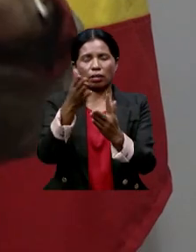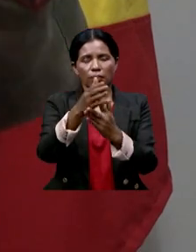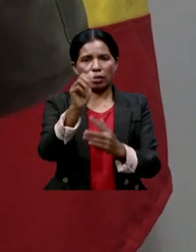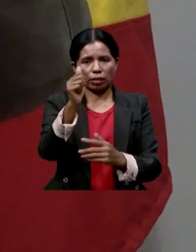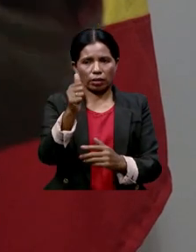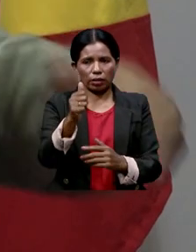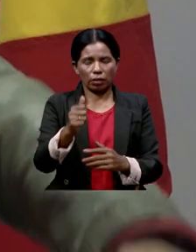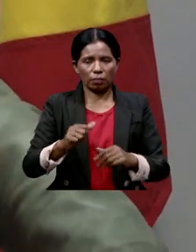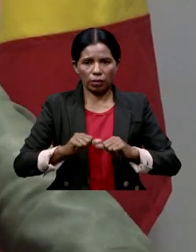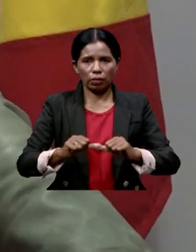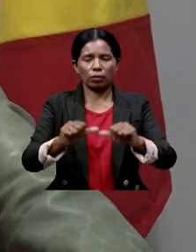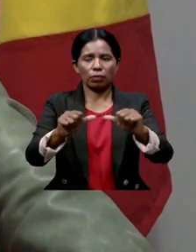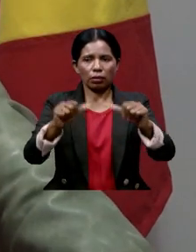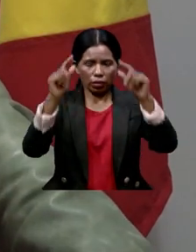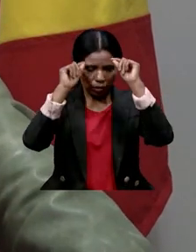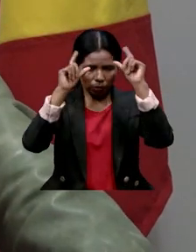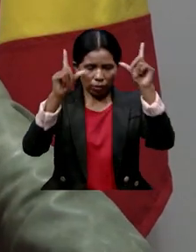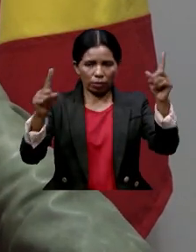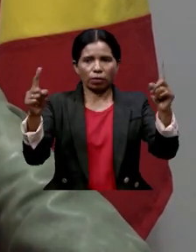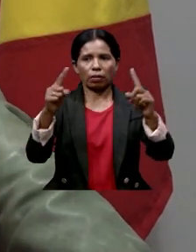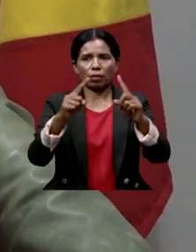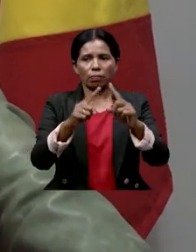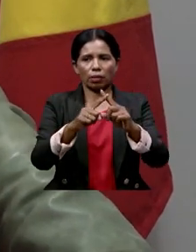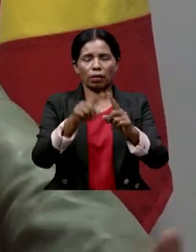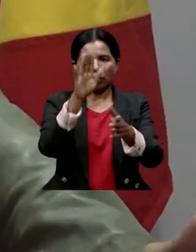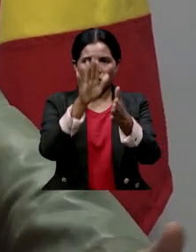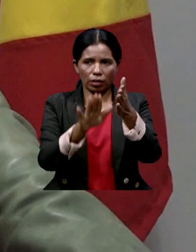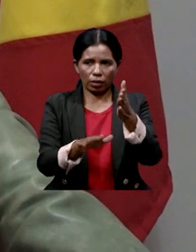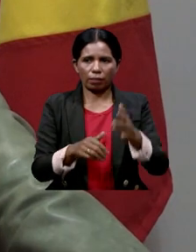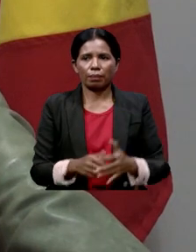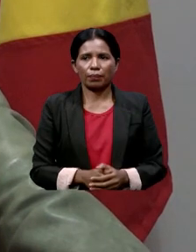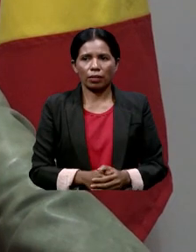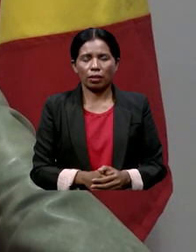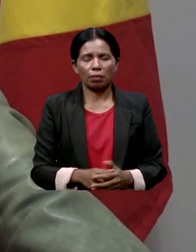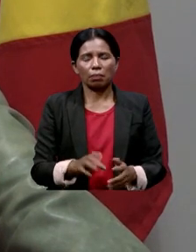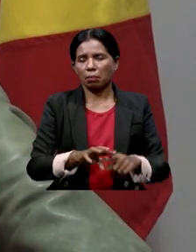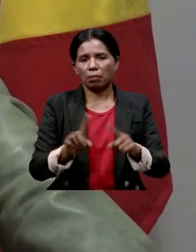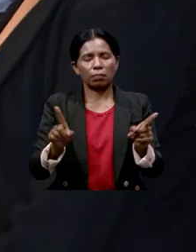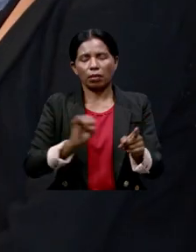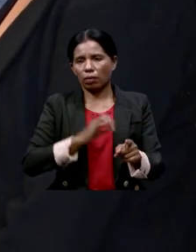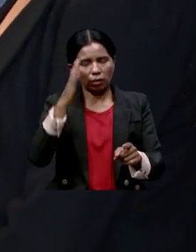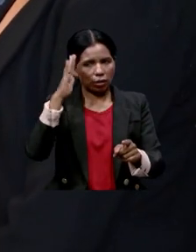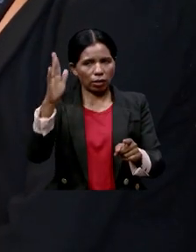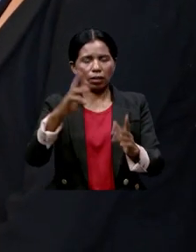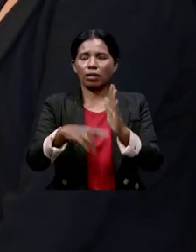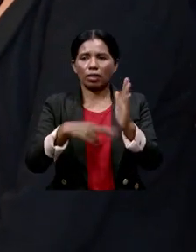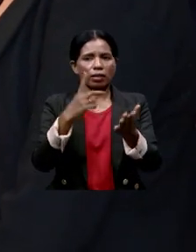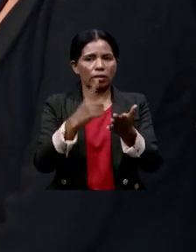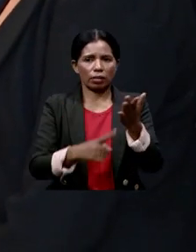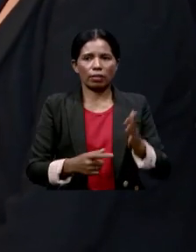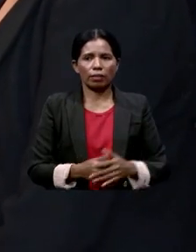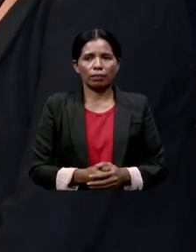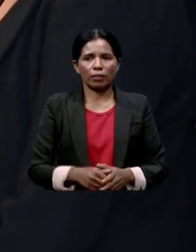nem meu dudo, Timor, ba craic. Mas, mal la tene, critérios aí, né?